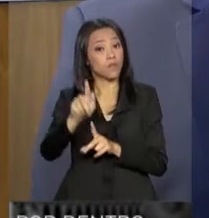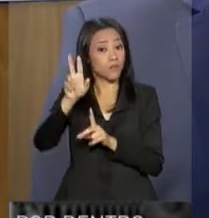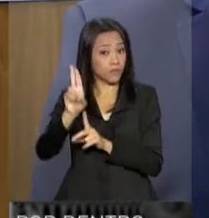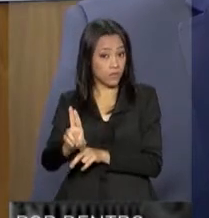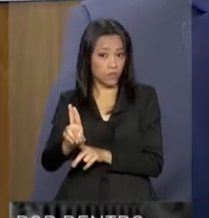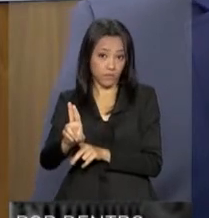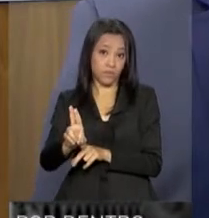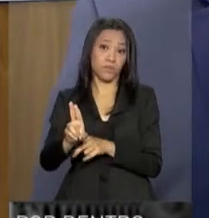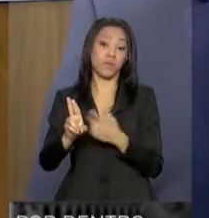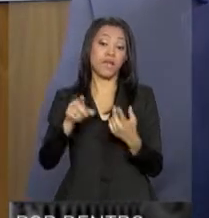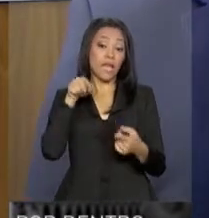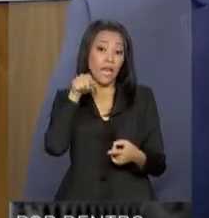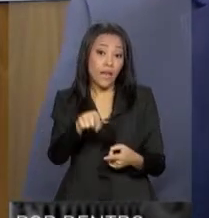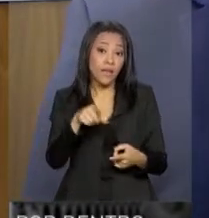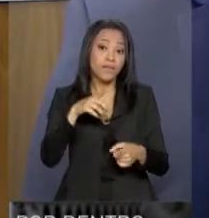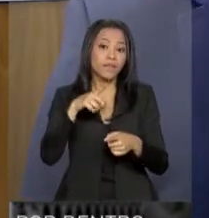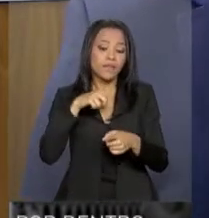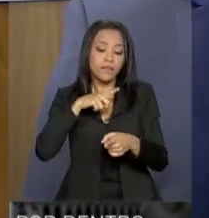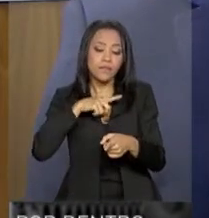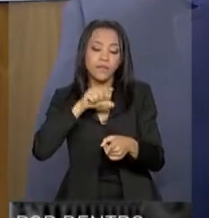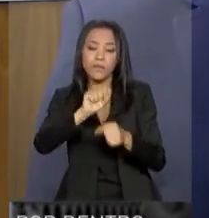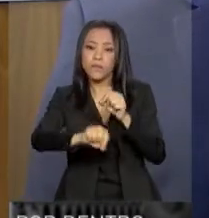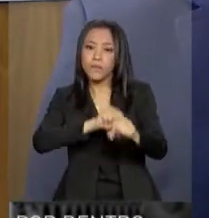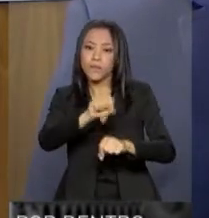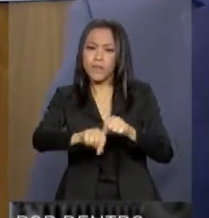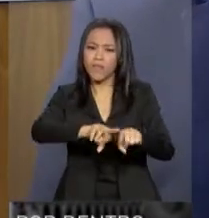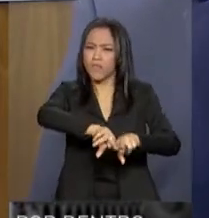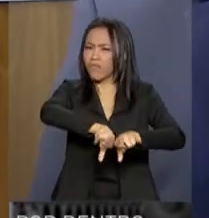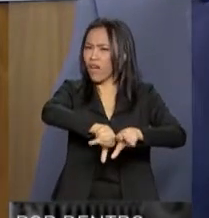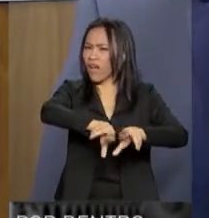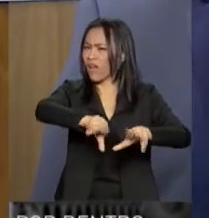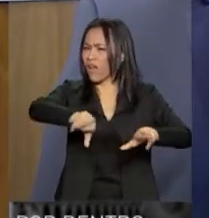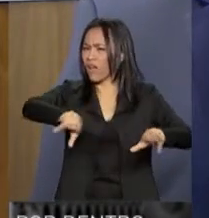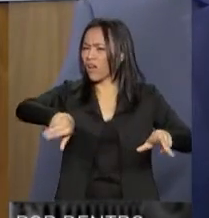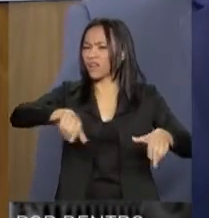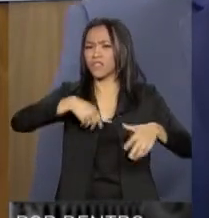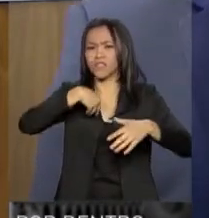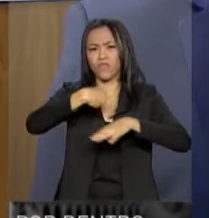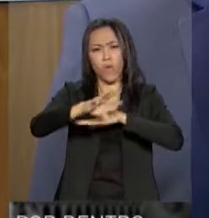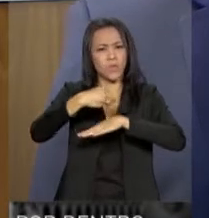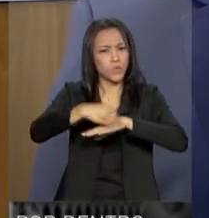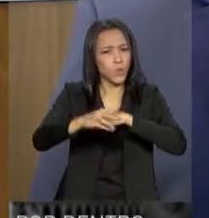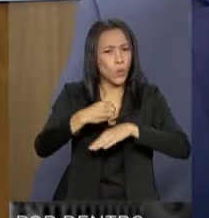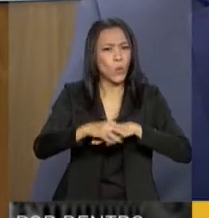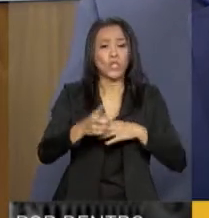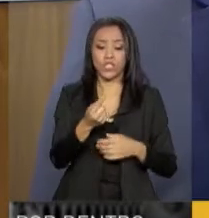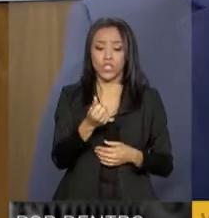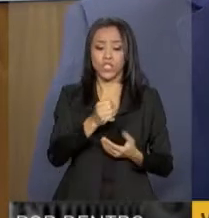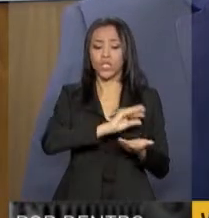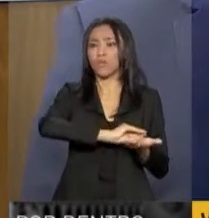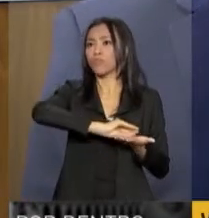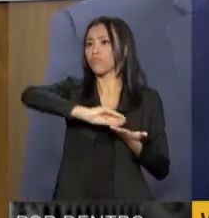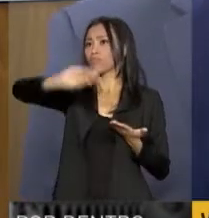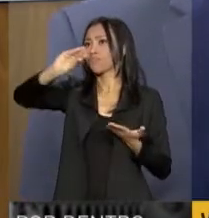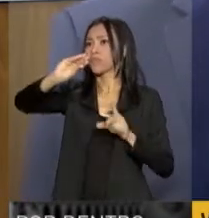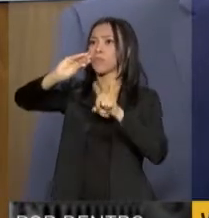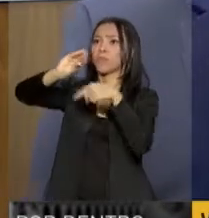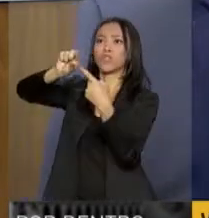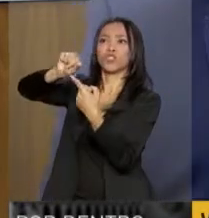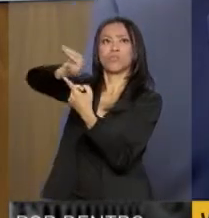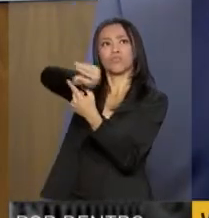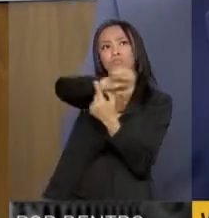portal da transparência o atual nós temos diversas informações das transferências que fazemos a estados municípios dados de servidores